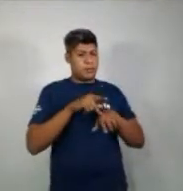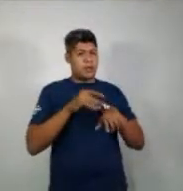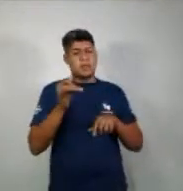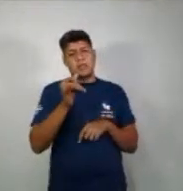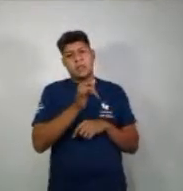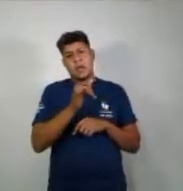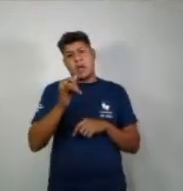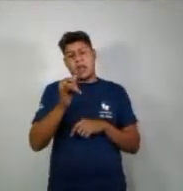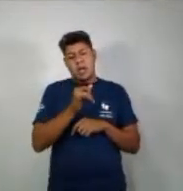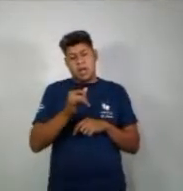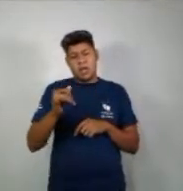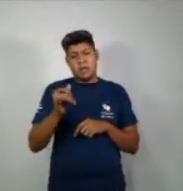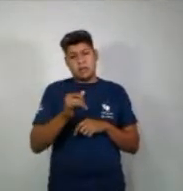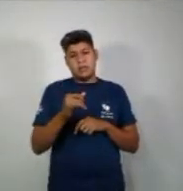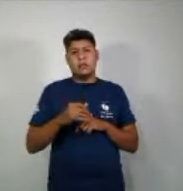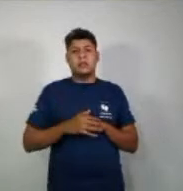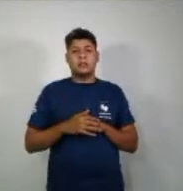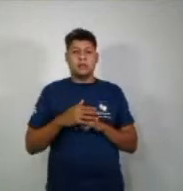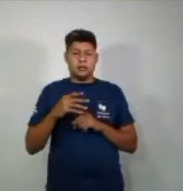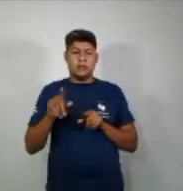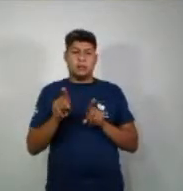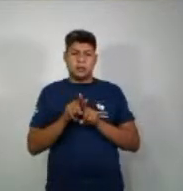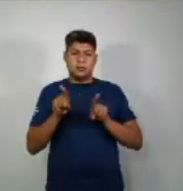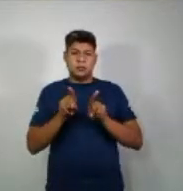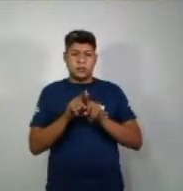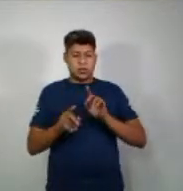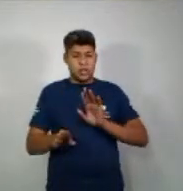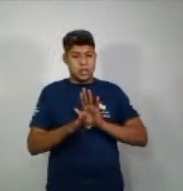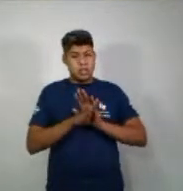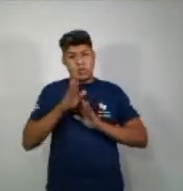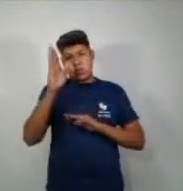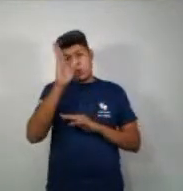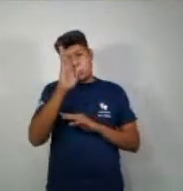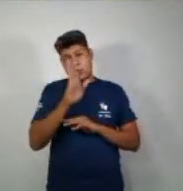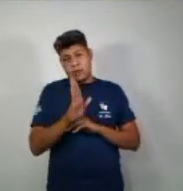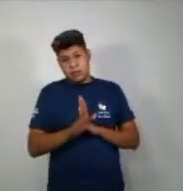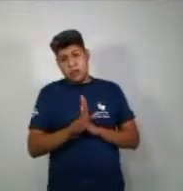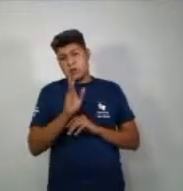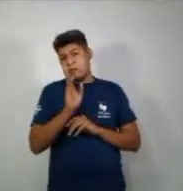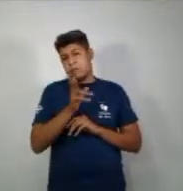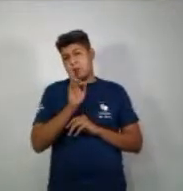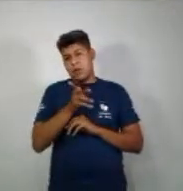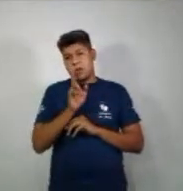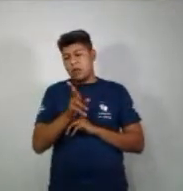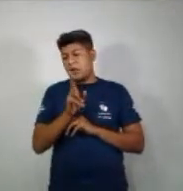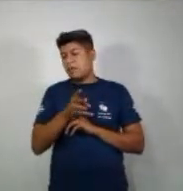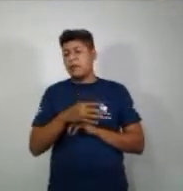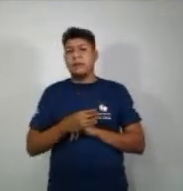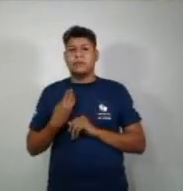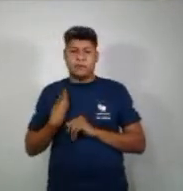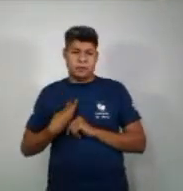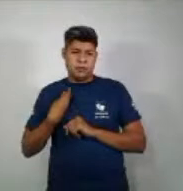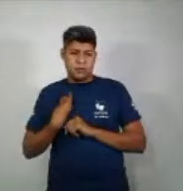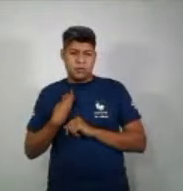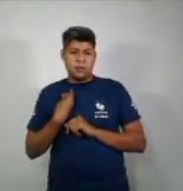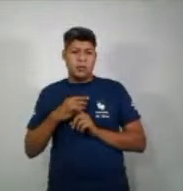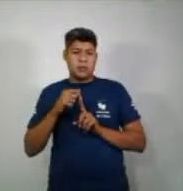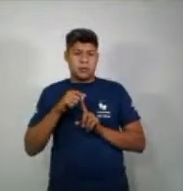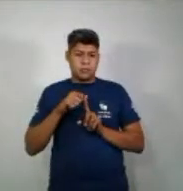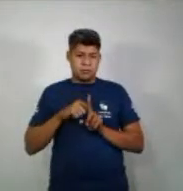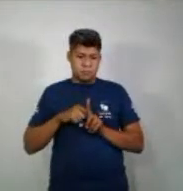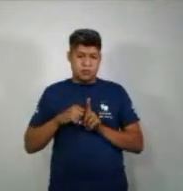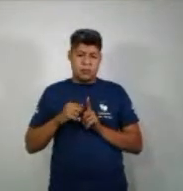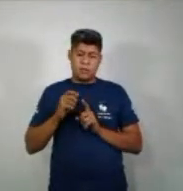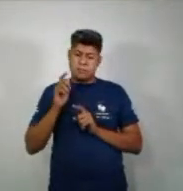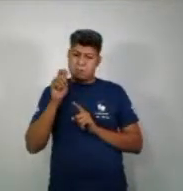filme, também é judia, chegou no Brasil no mesmo na mesma terceira classe, no mesmo navio, Cabo